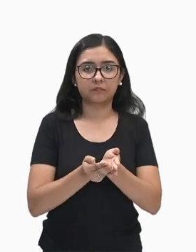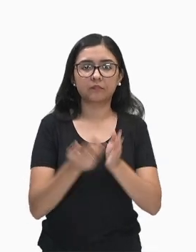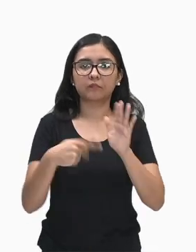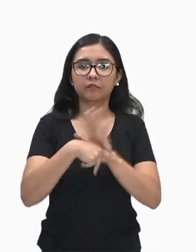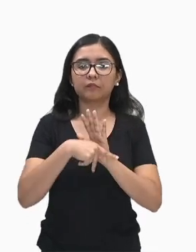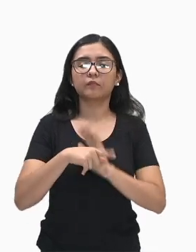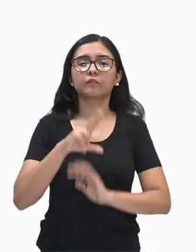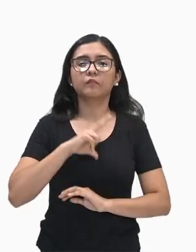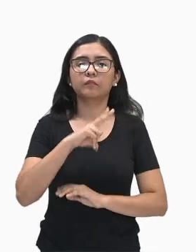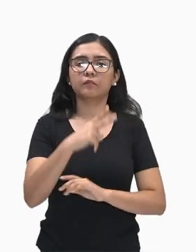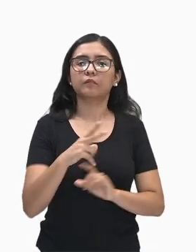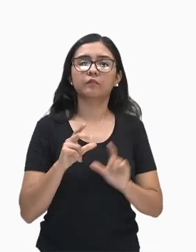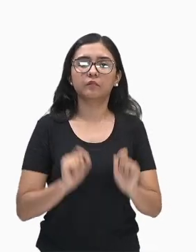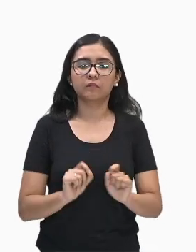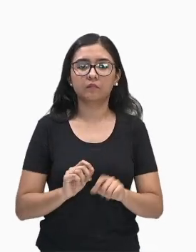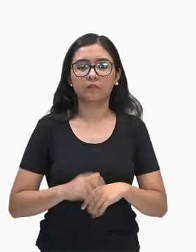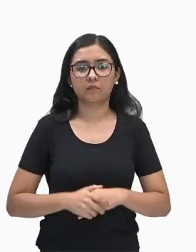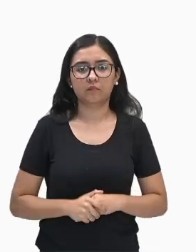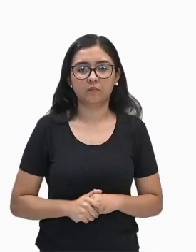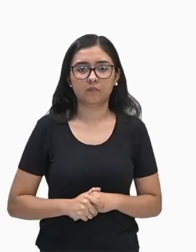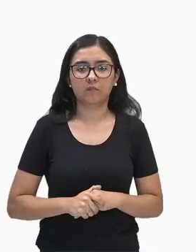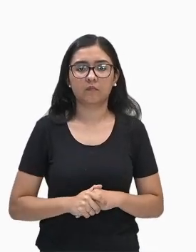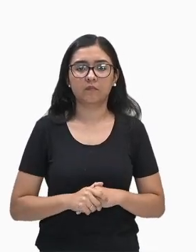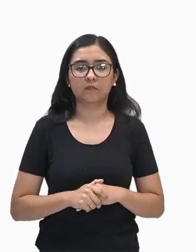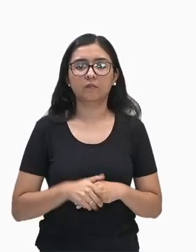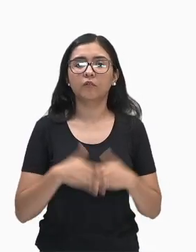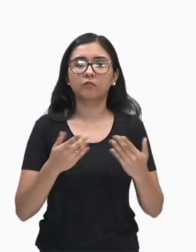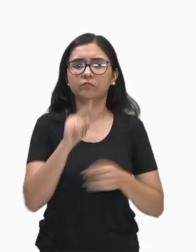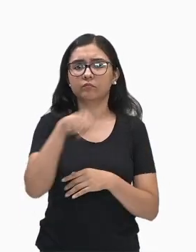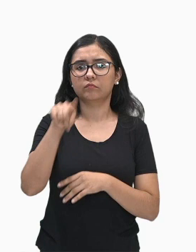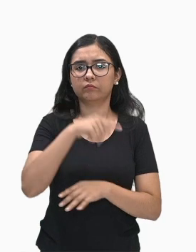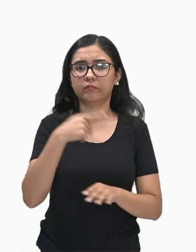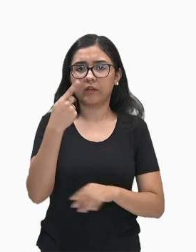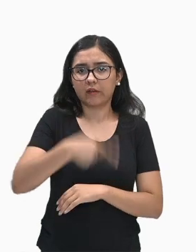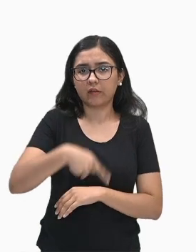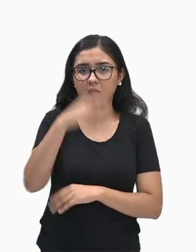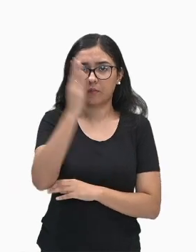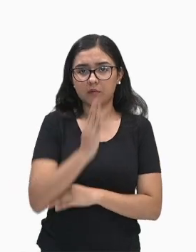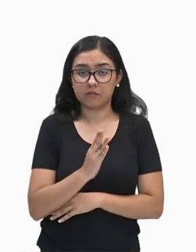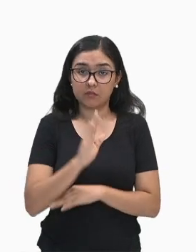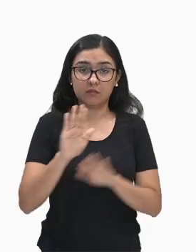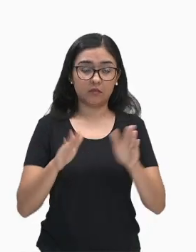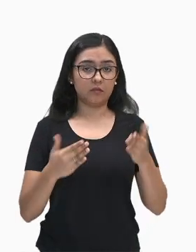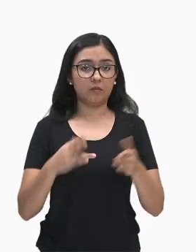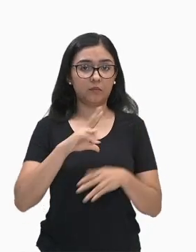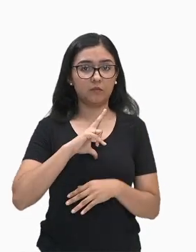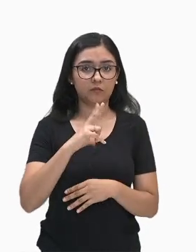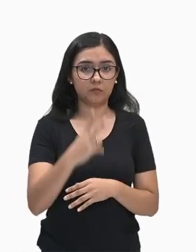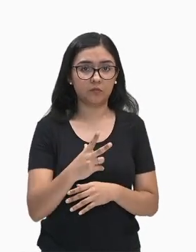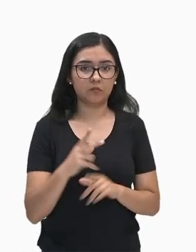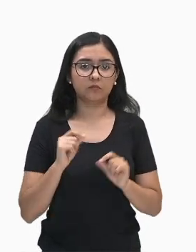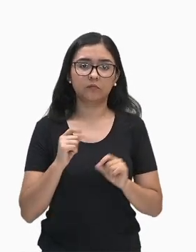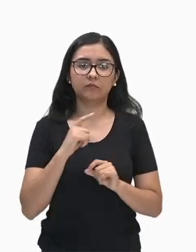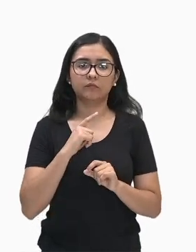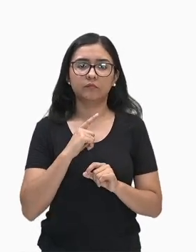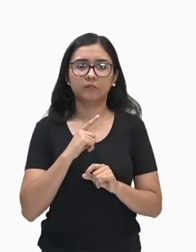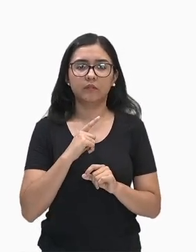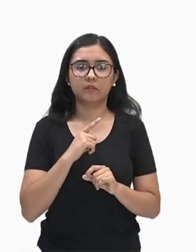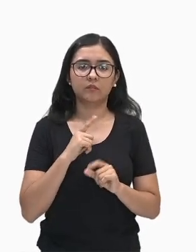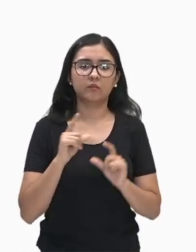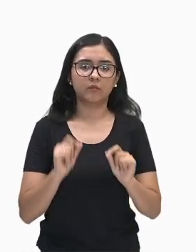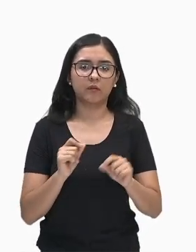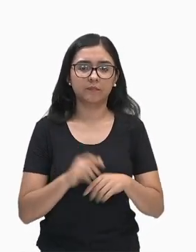portuguesas serão praticamente excluídos do Brasil. Então, Portugal vai entregar de